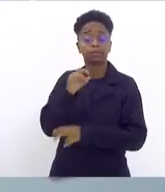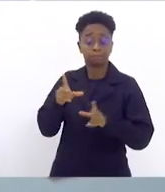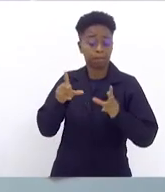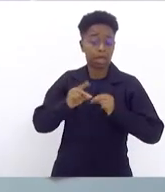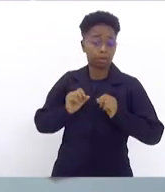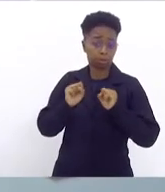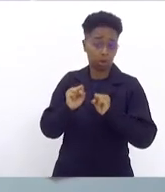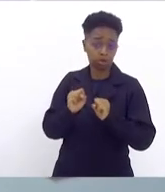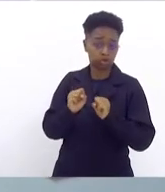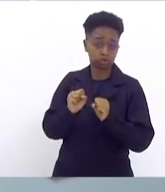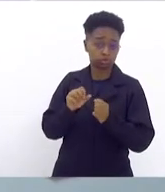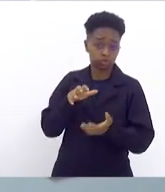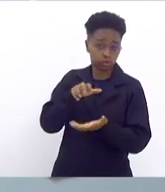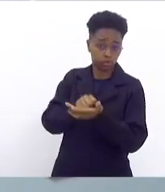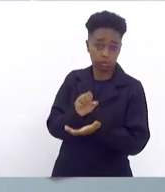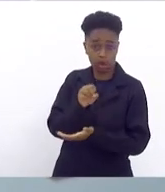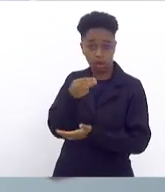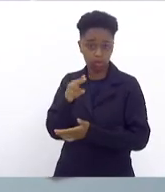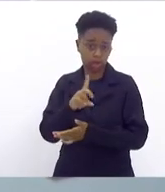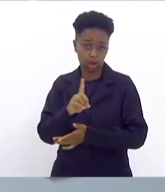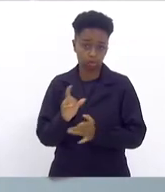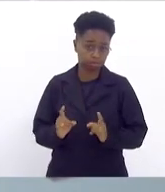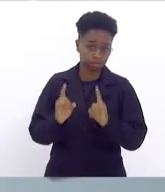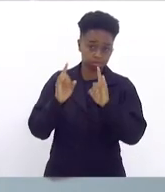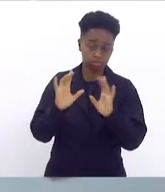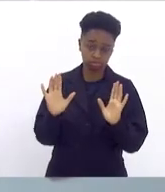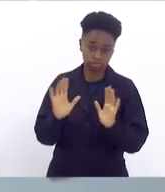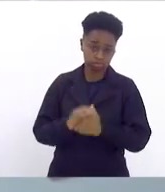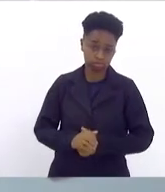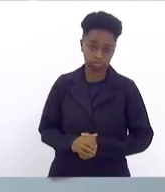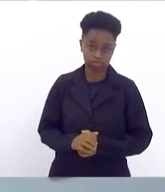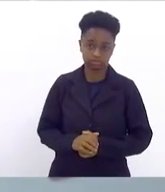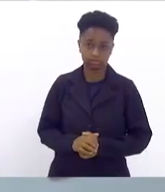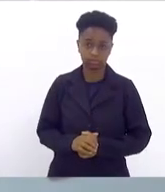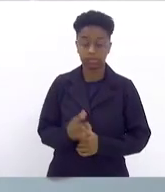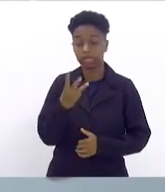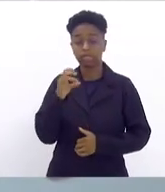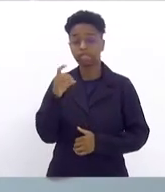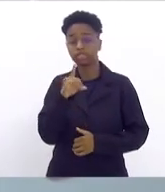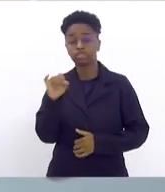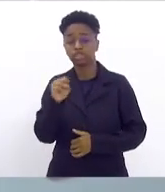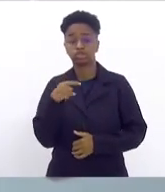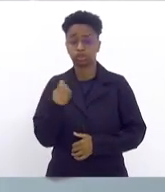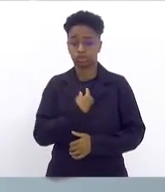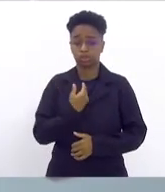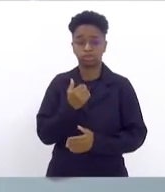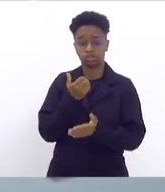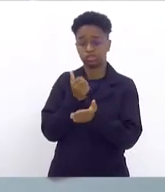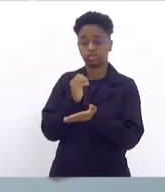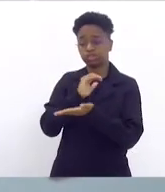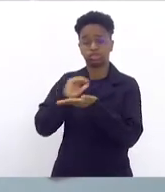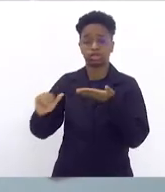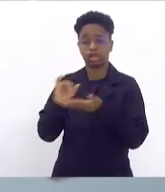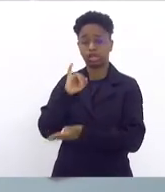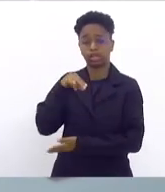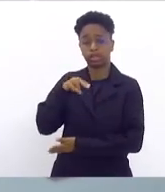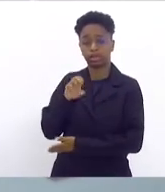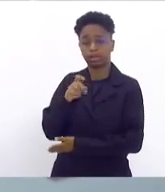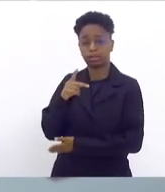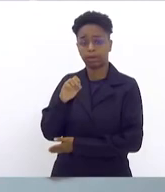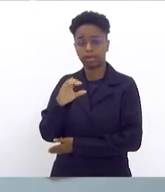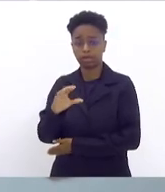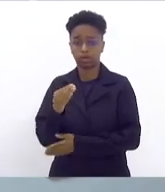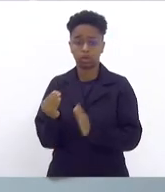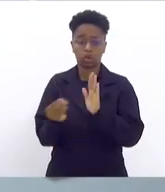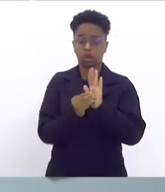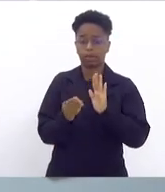ser tombado ou não. Isso. Boa. E se ele não cumprir 30 dias, a gente atropela o INEPAC e bota a pauta de novo. Presidente Amorim,